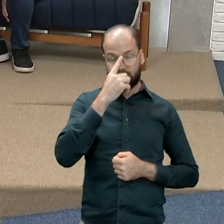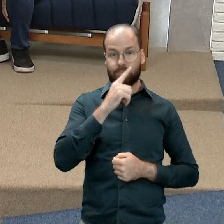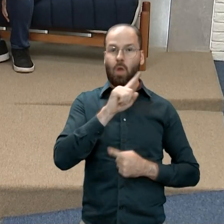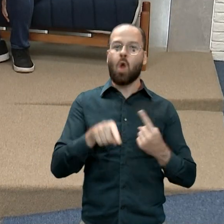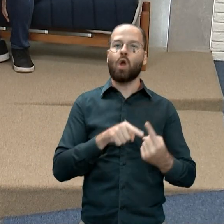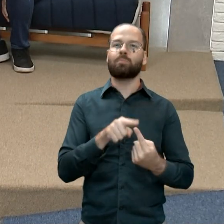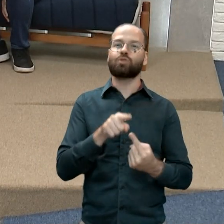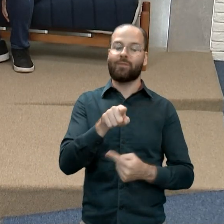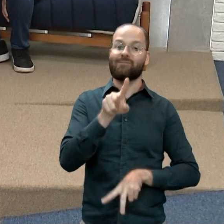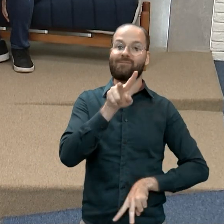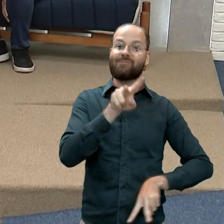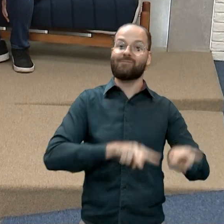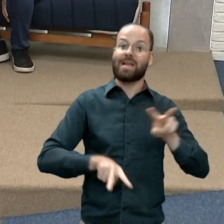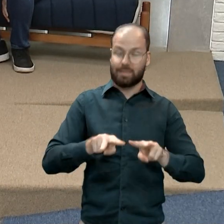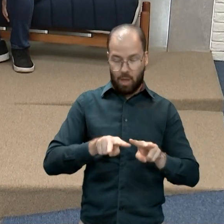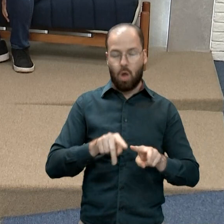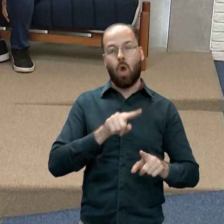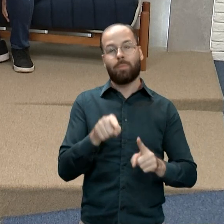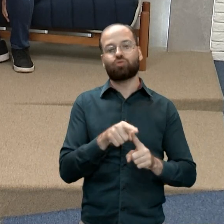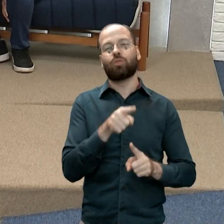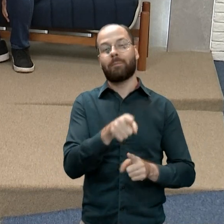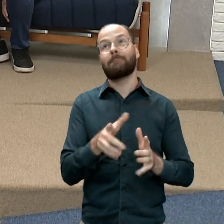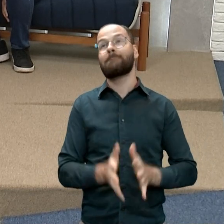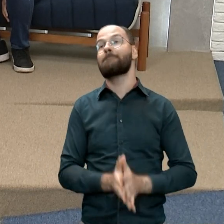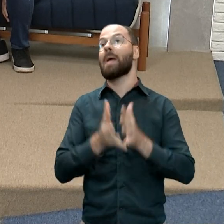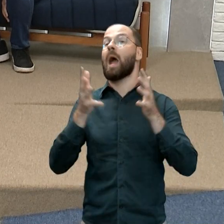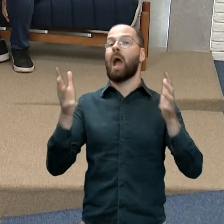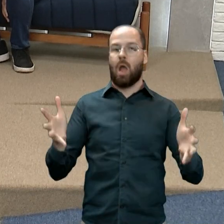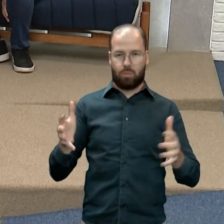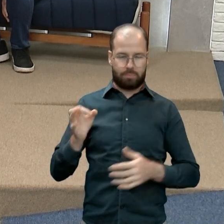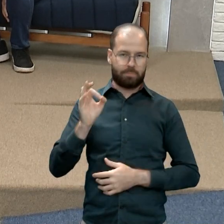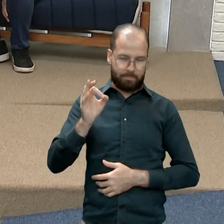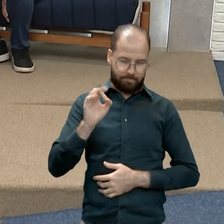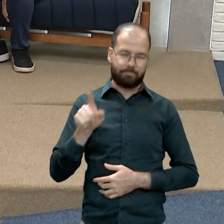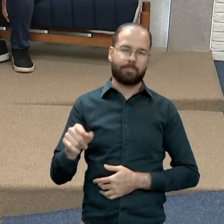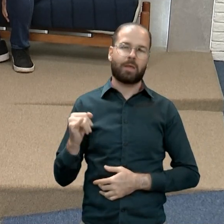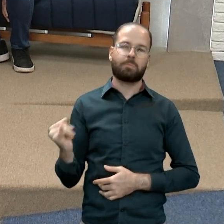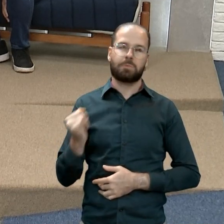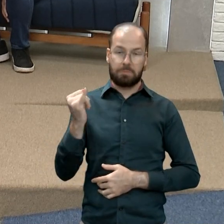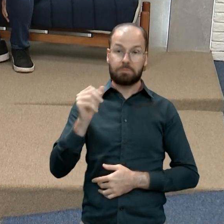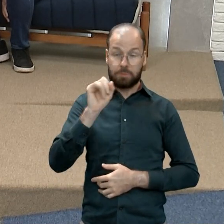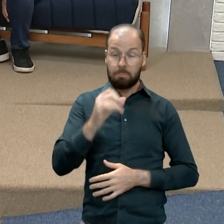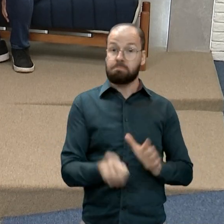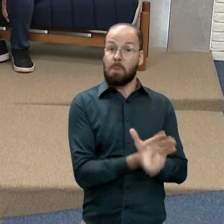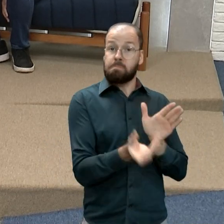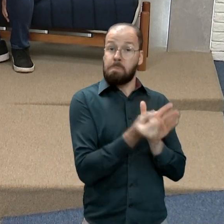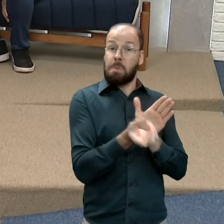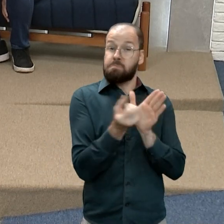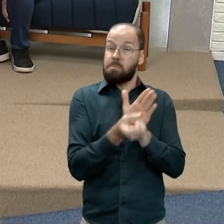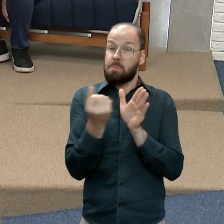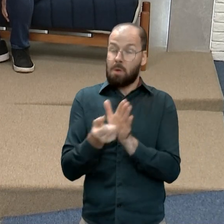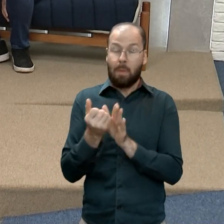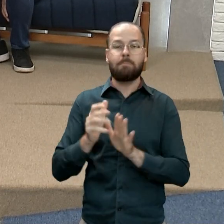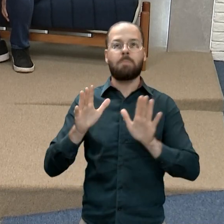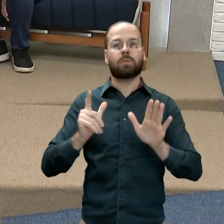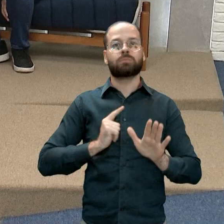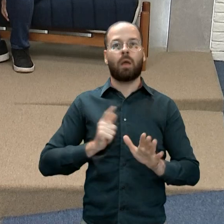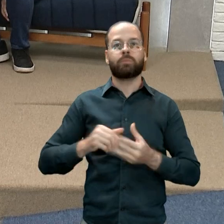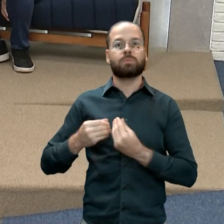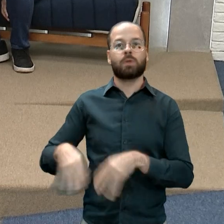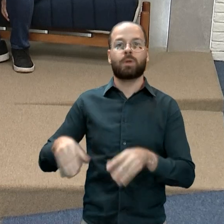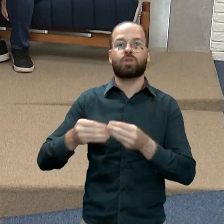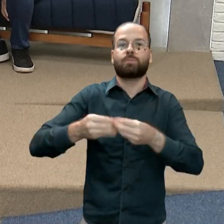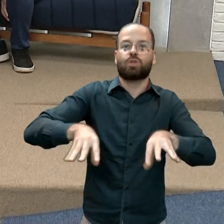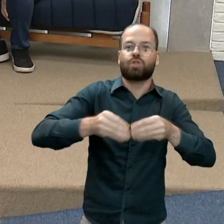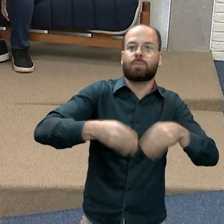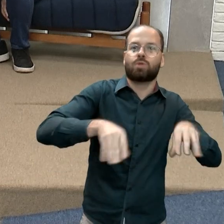Essa visão sistêmica é importante. Não adianta eu ter grandes índices de produtividade se eu tenho altos índices de desperdício. Então, tem que